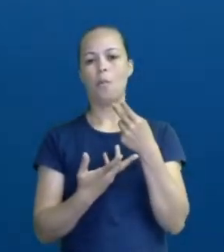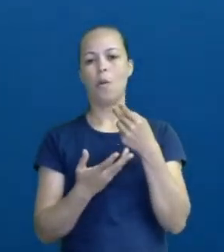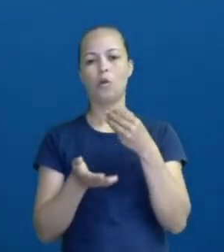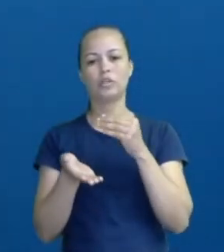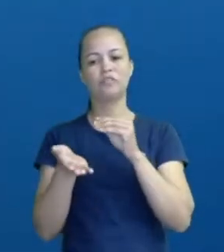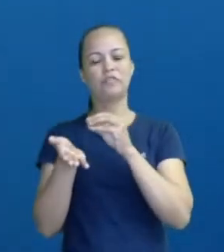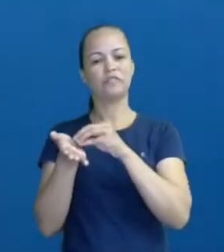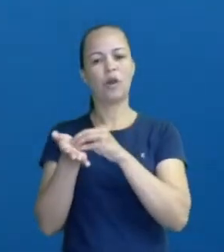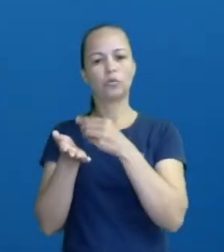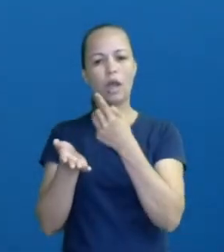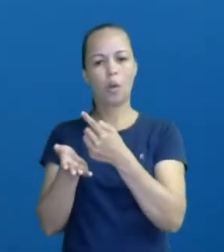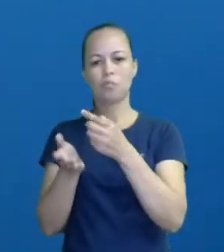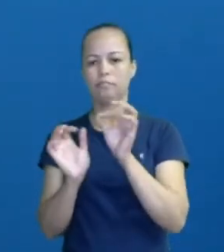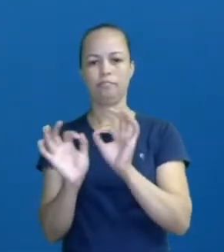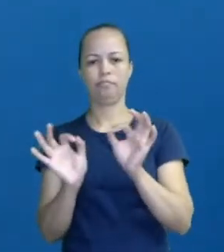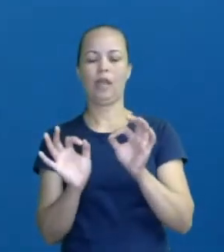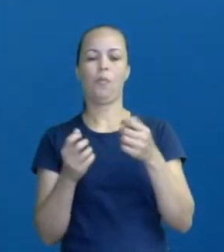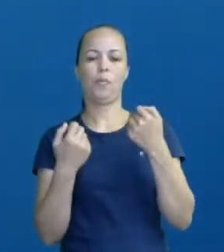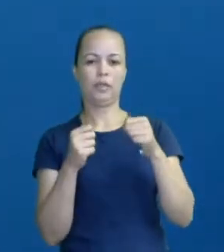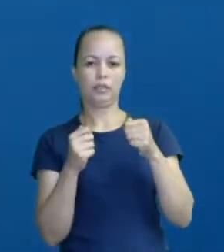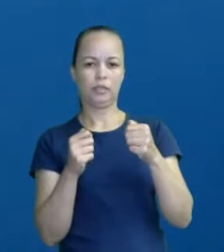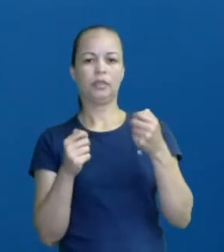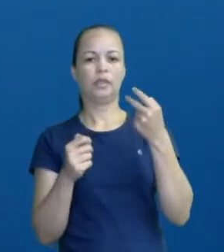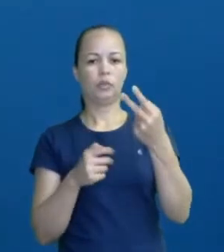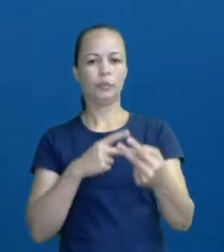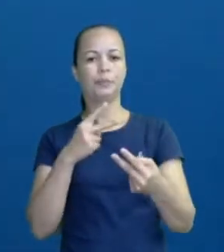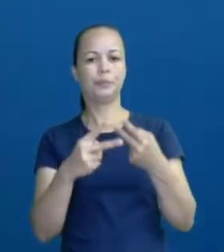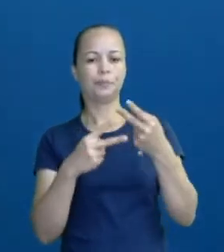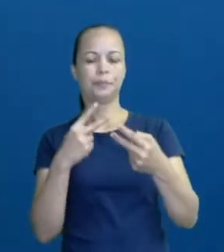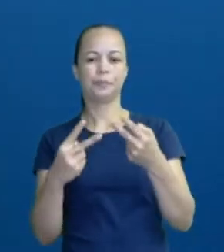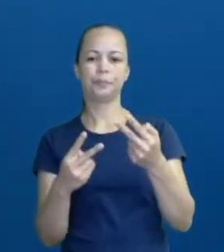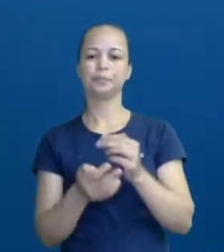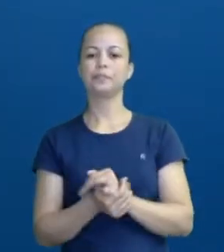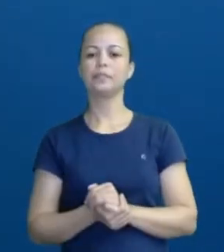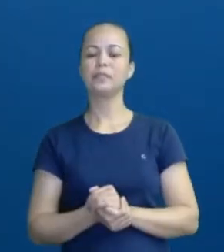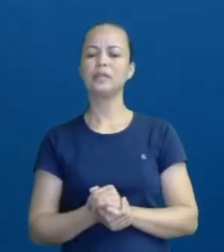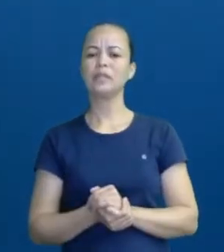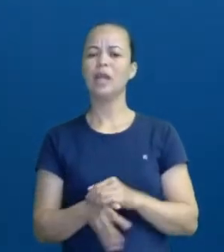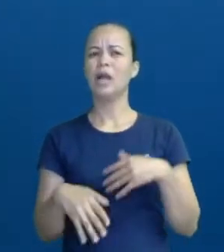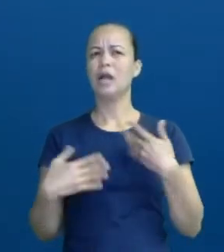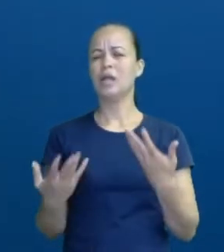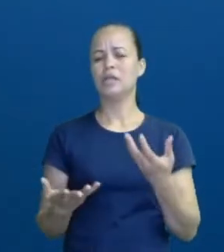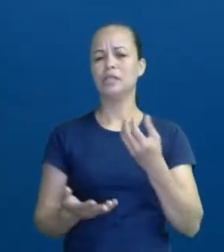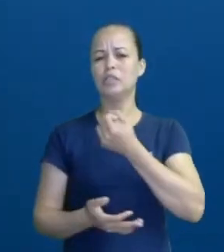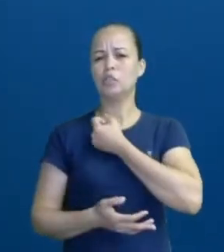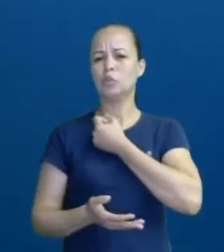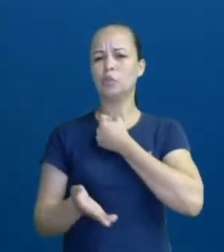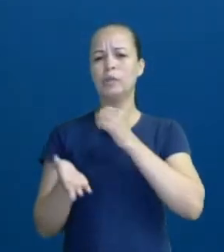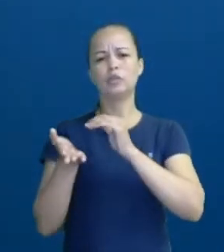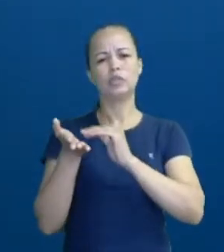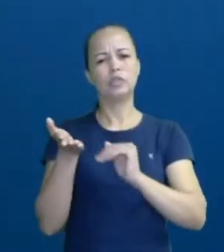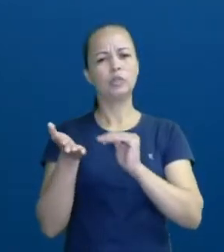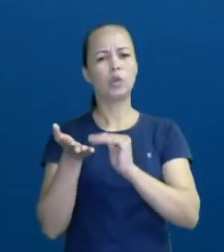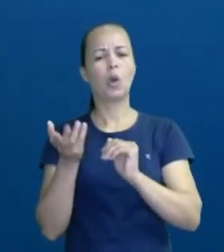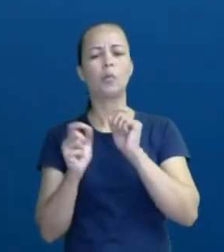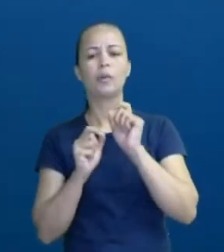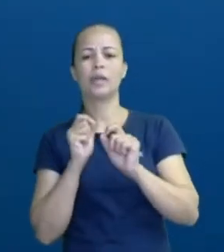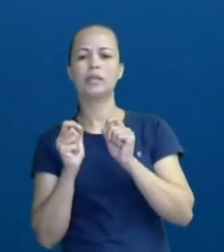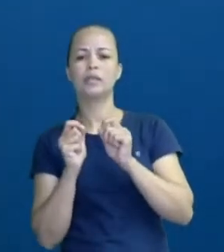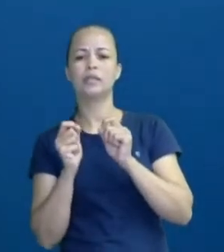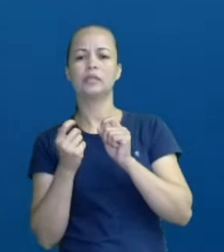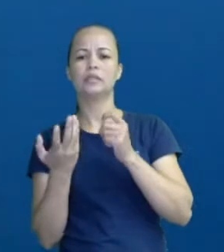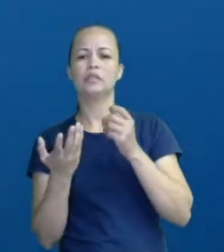lá. Então, os números que sobram, esses números que não são pares, eles são o